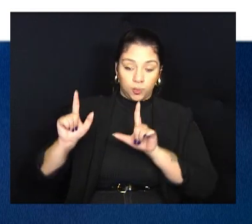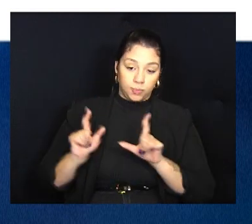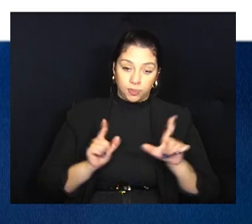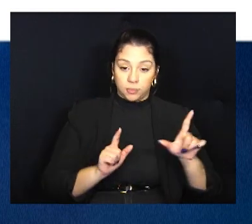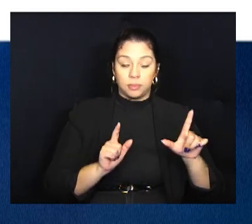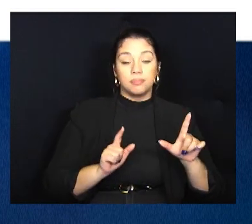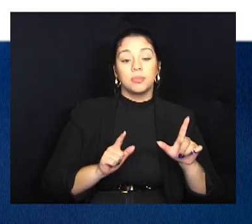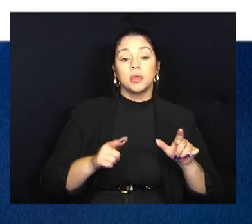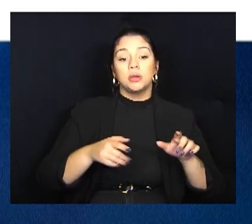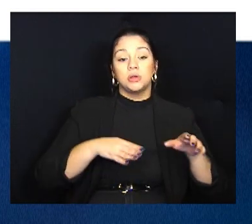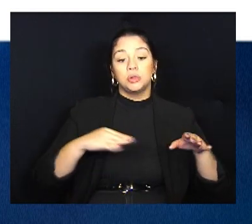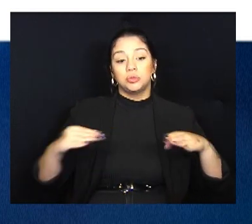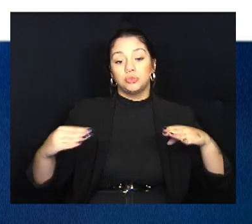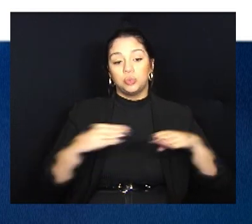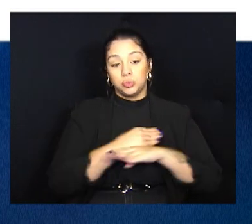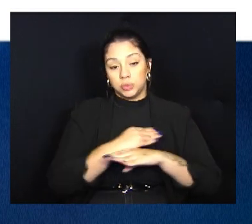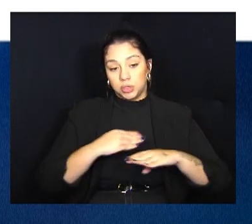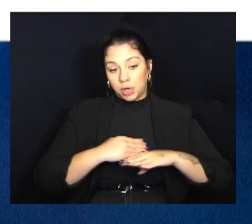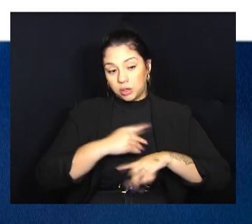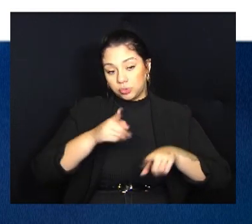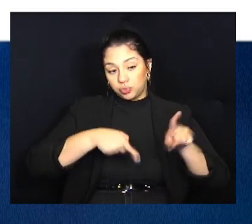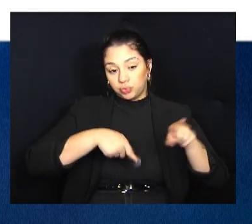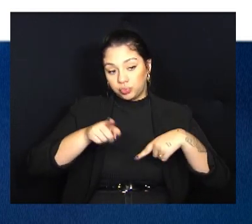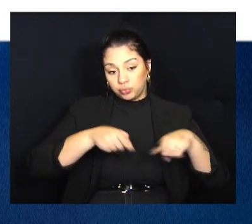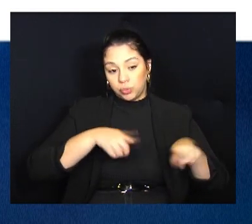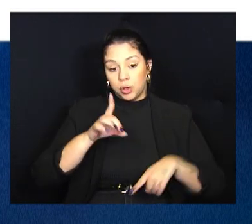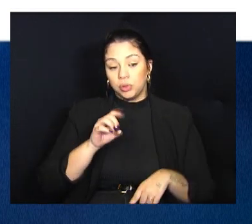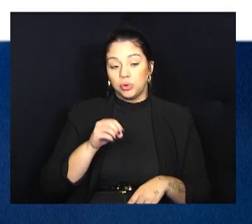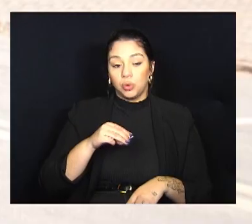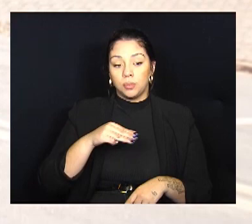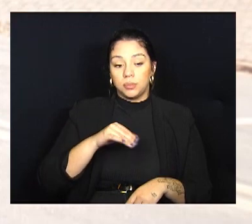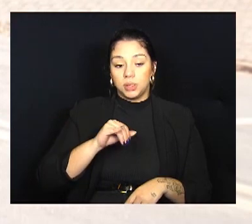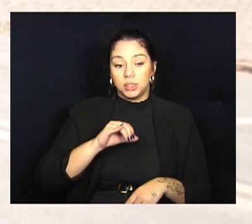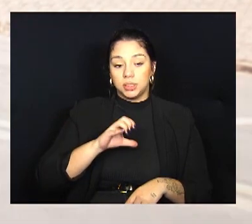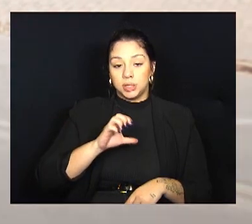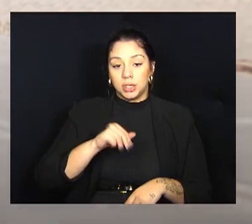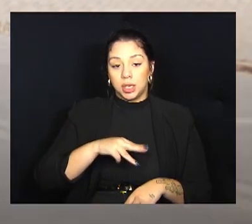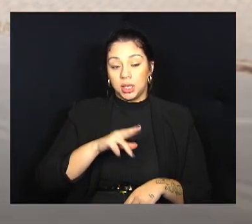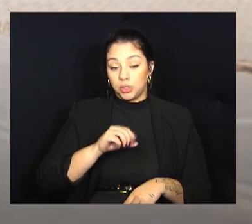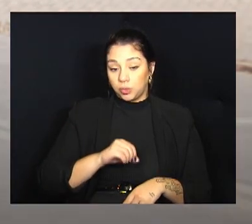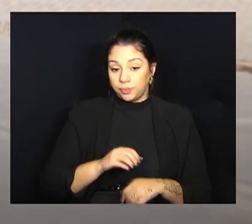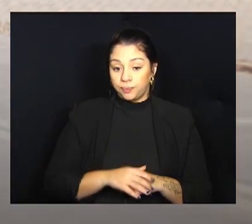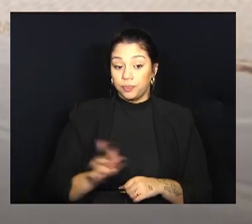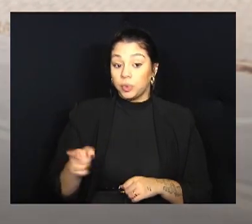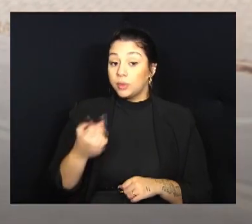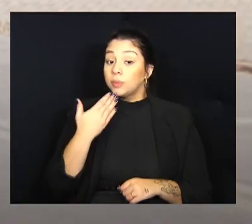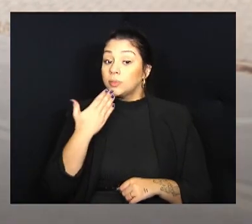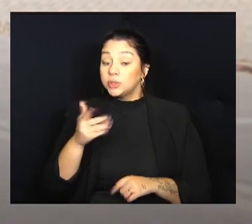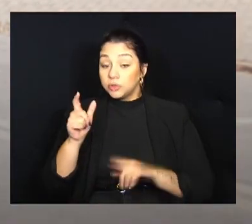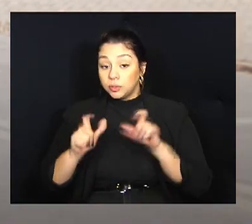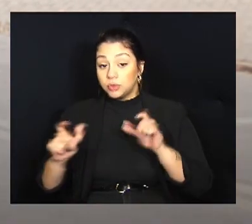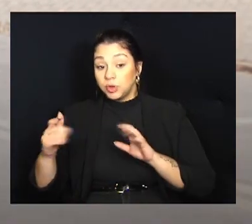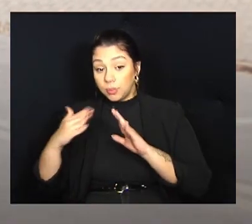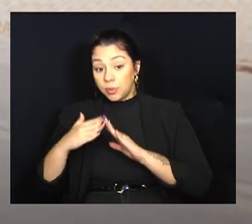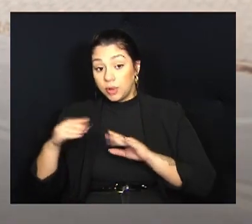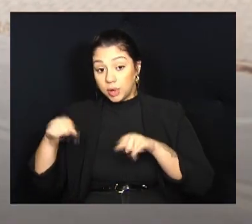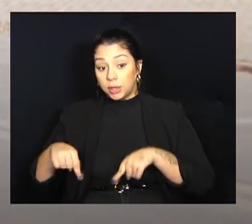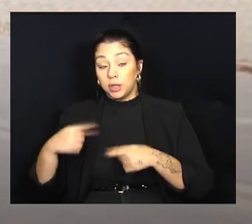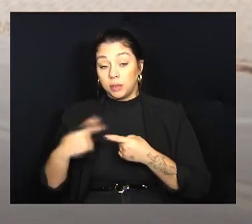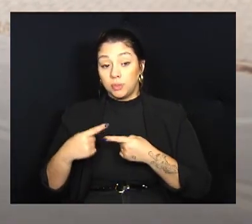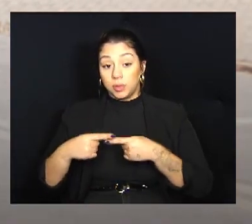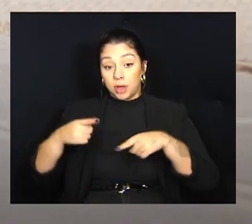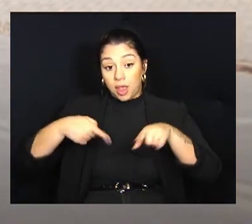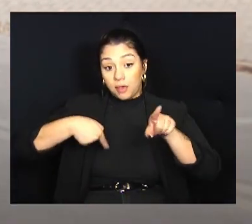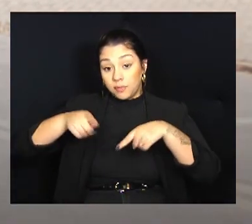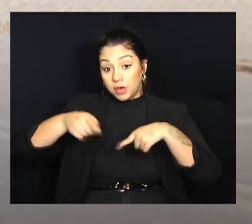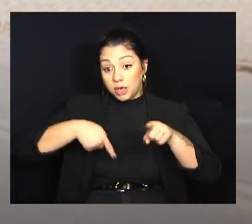na Avenida Domiciano Perini Neto, no bairro Satélite Íris 2. Foi um pedido dos moradores porque nesta avenida